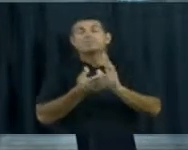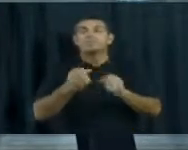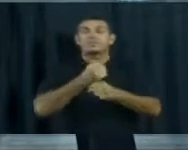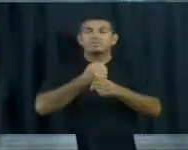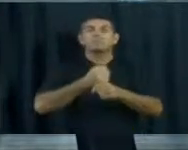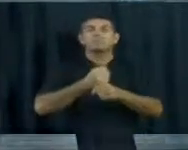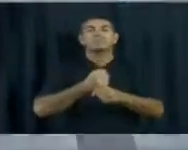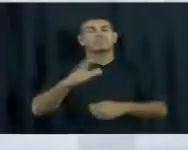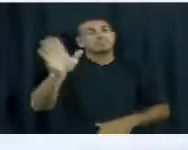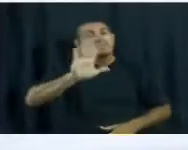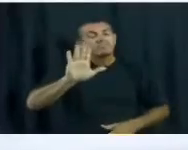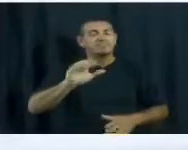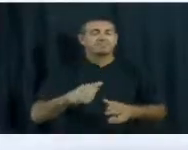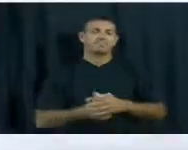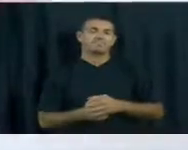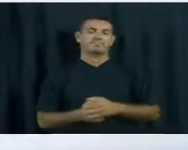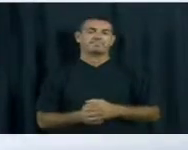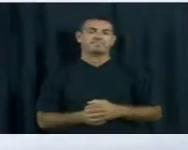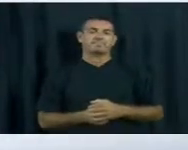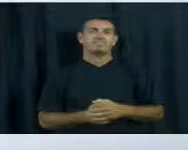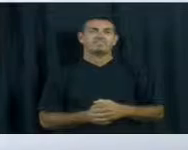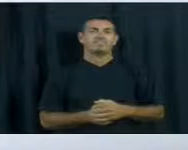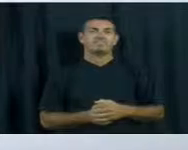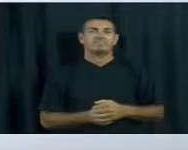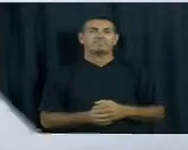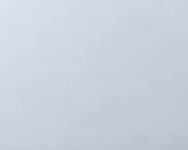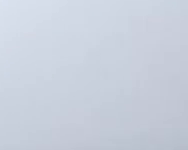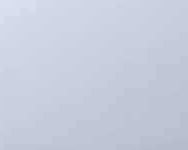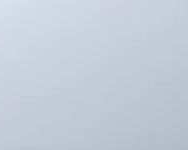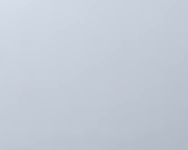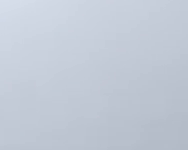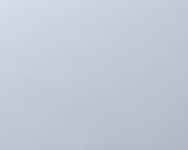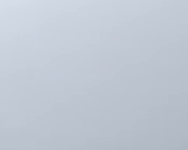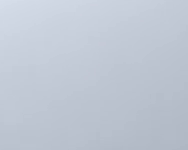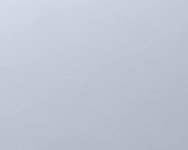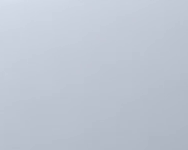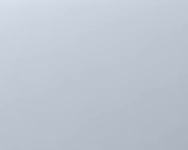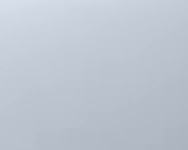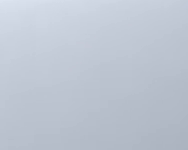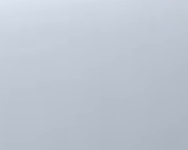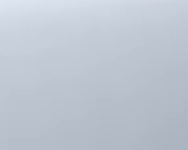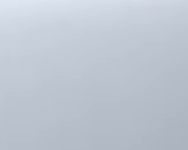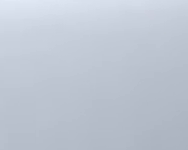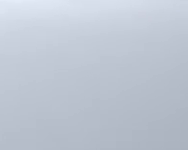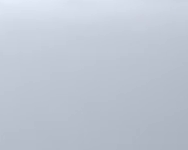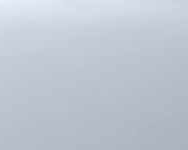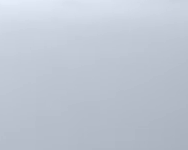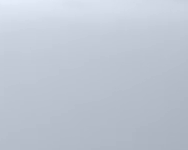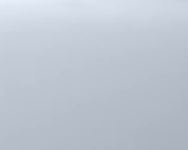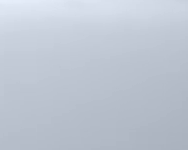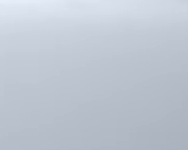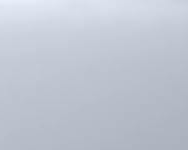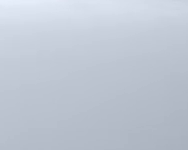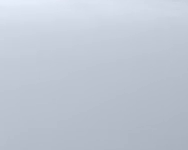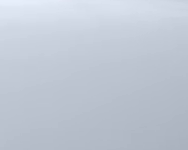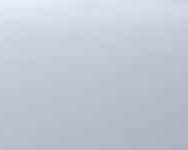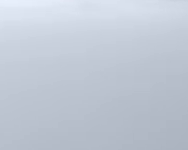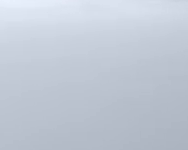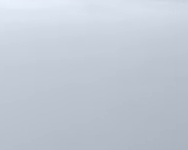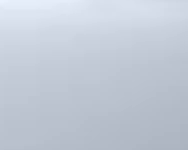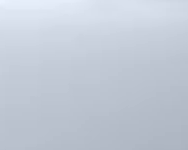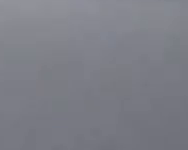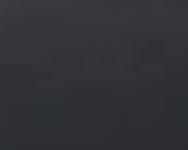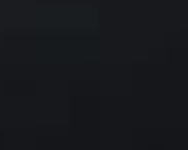Até logo. Se me chamam de deficiente, se engano por deficiente eu